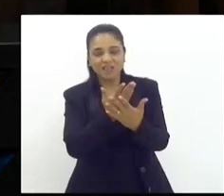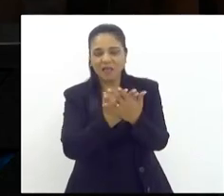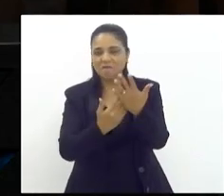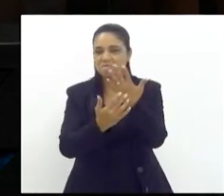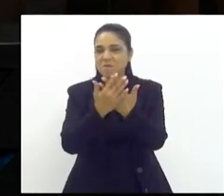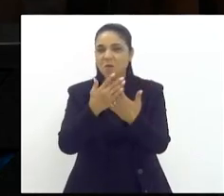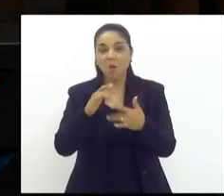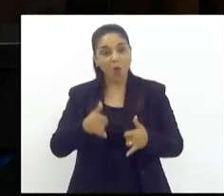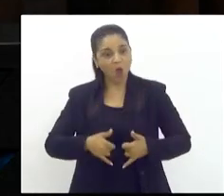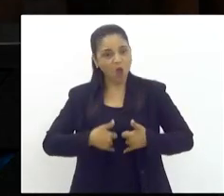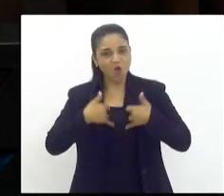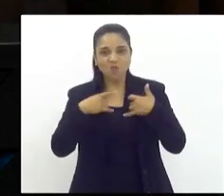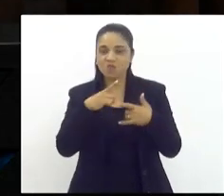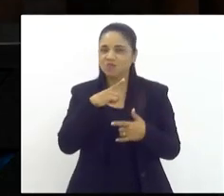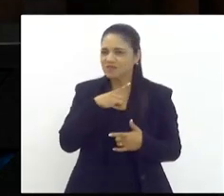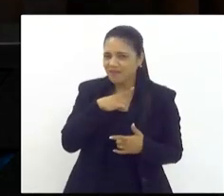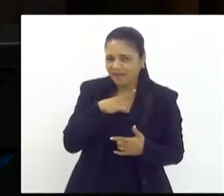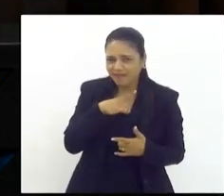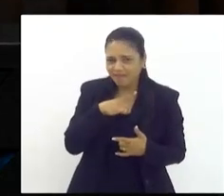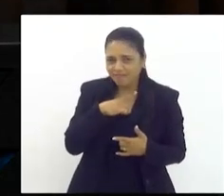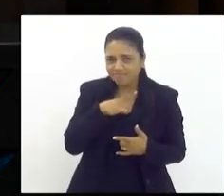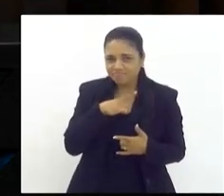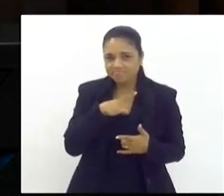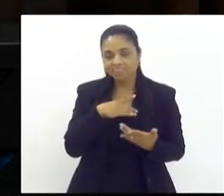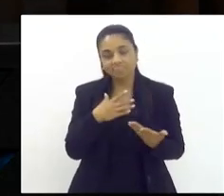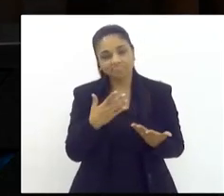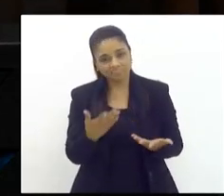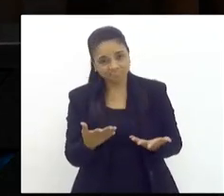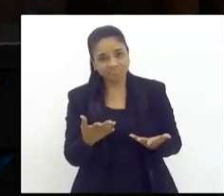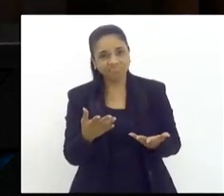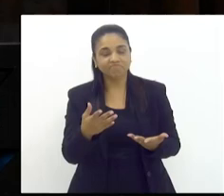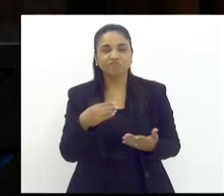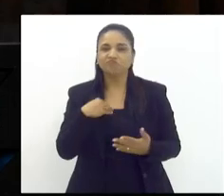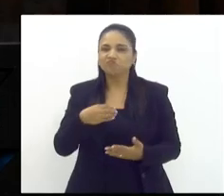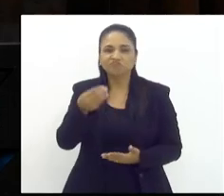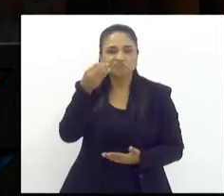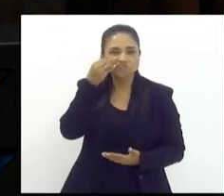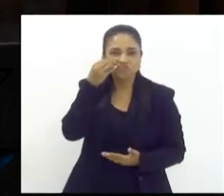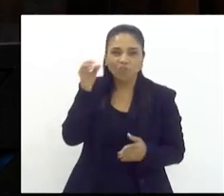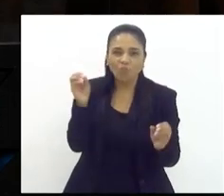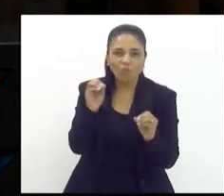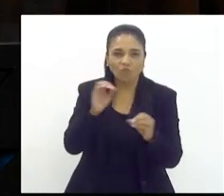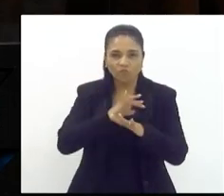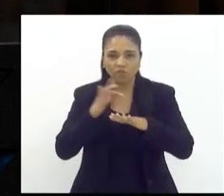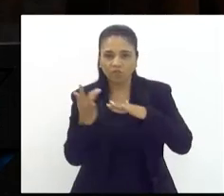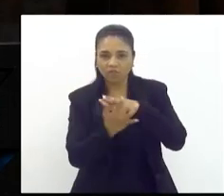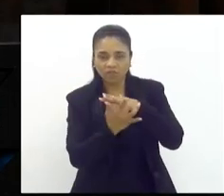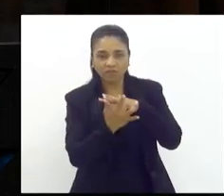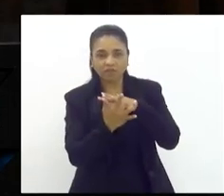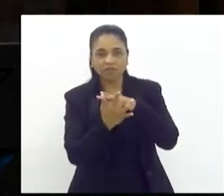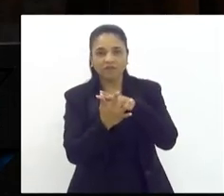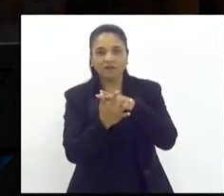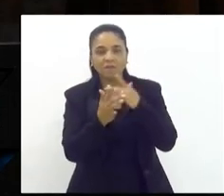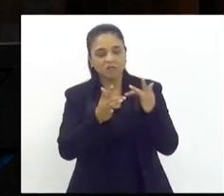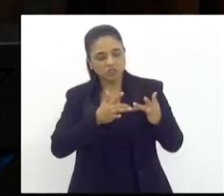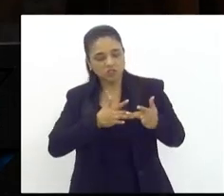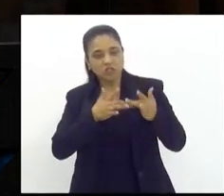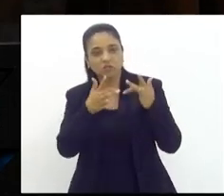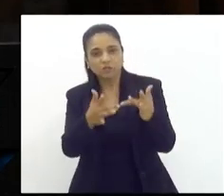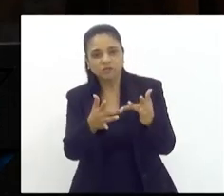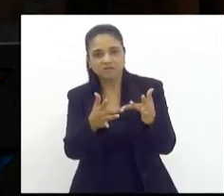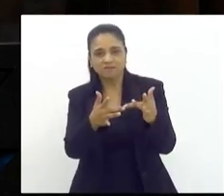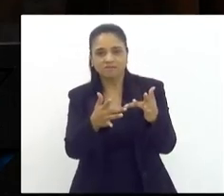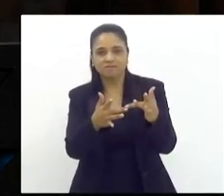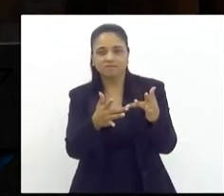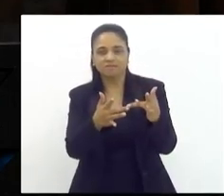se orgulha porque não se quer tentou utilizar suas redes sociais para se solidarizar